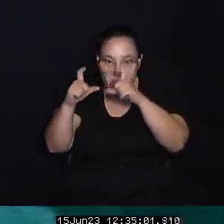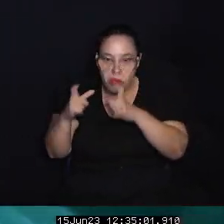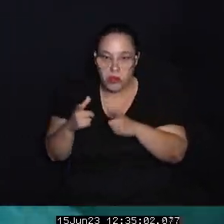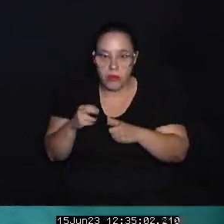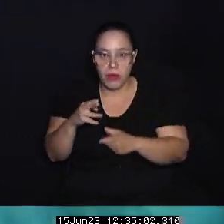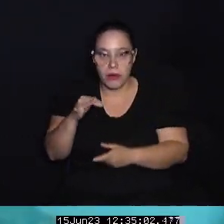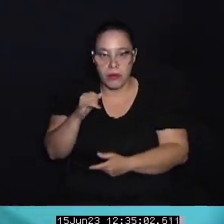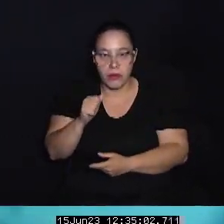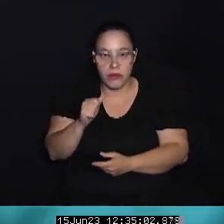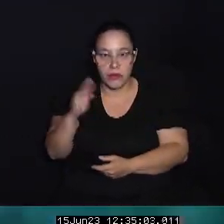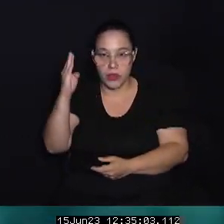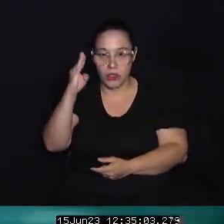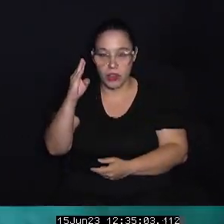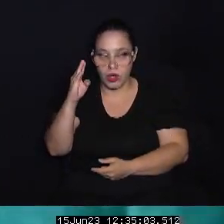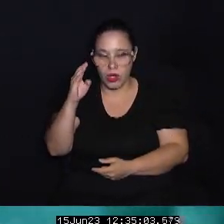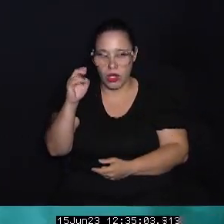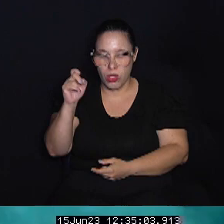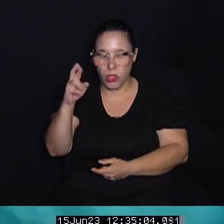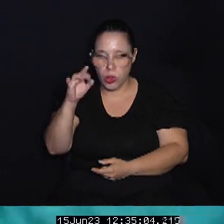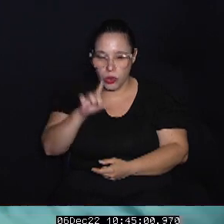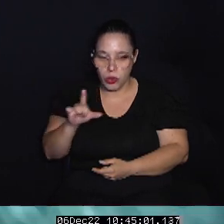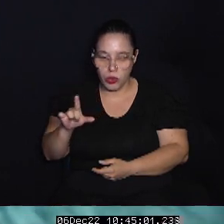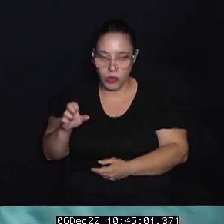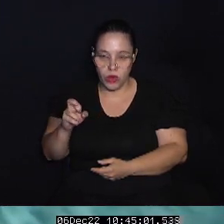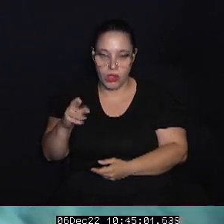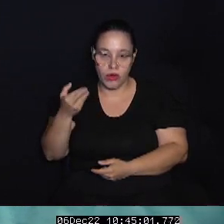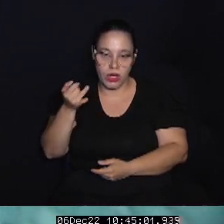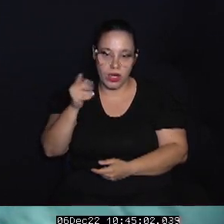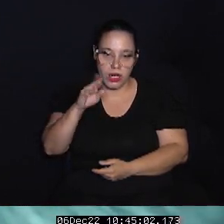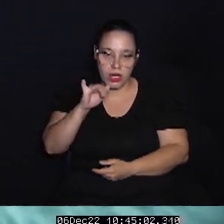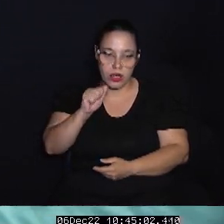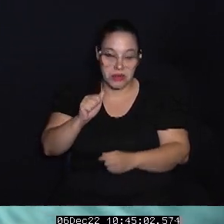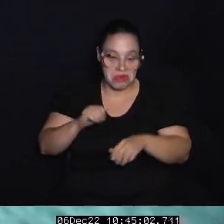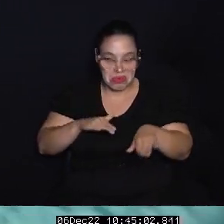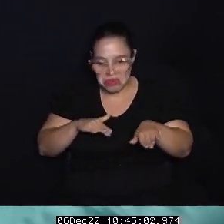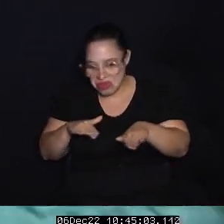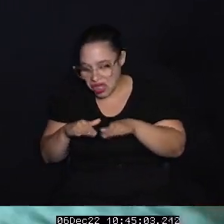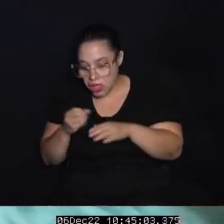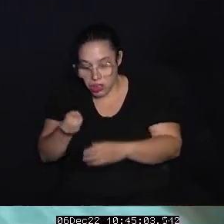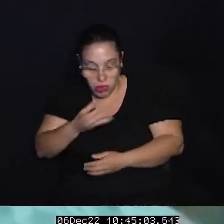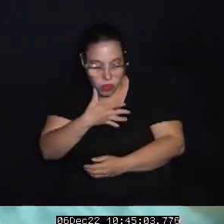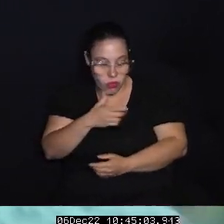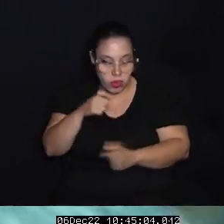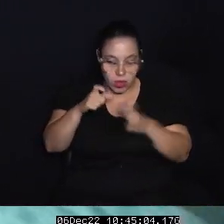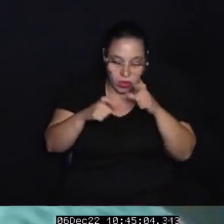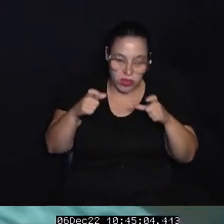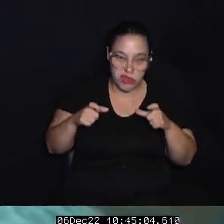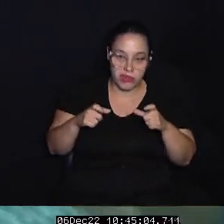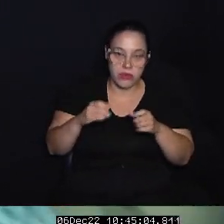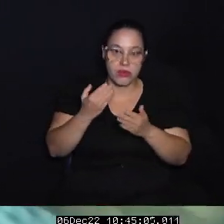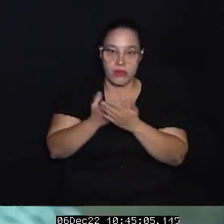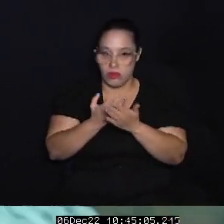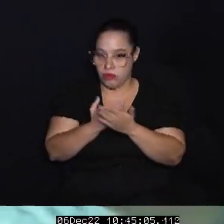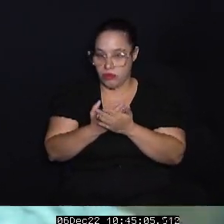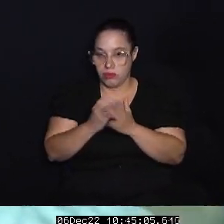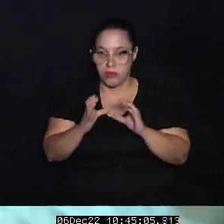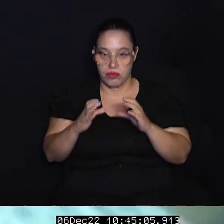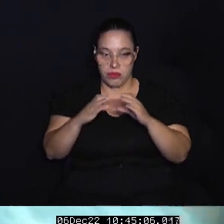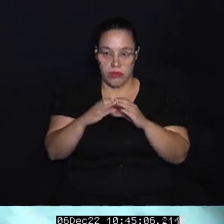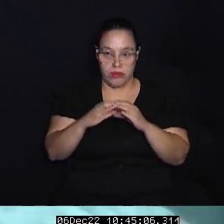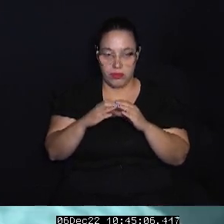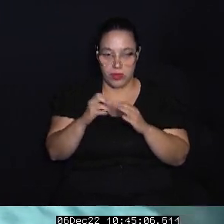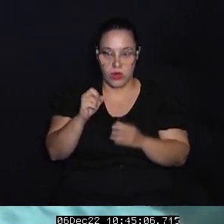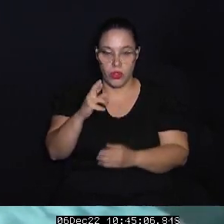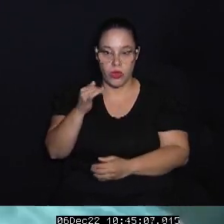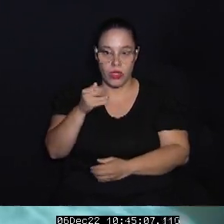tinham sido mapeadas. A costa sul da Austrália, incluindo áreas ainda inexploradas, foi um dos pontos do